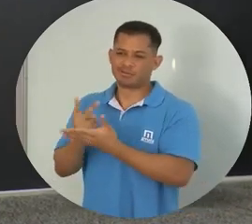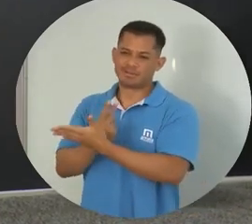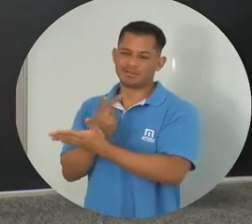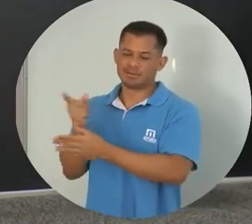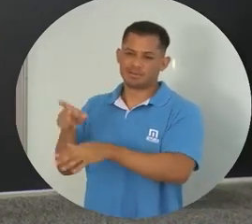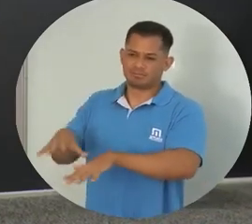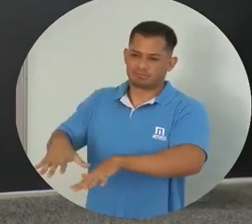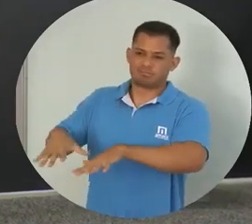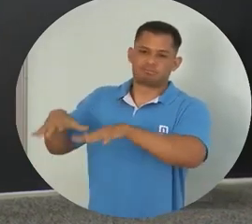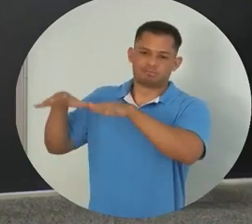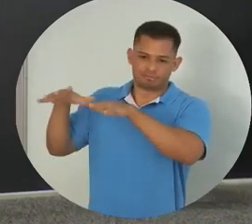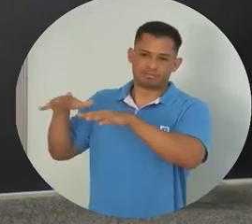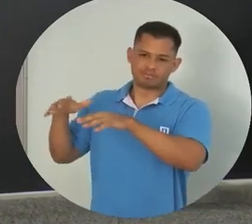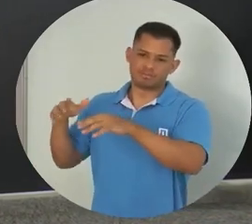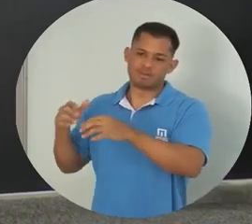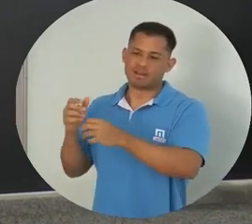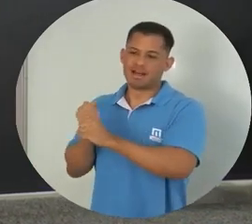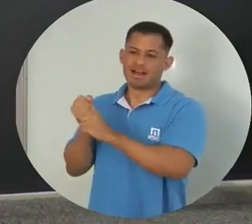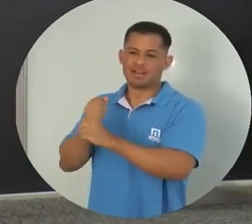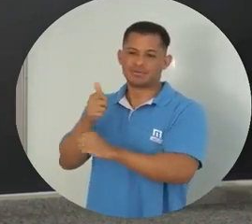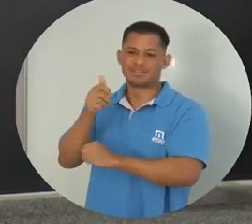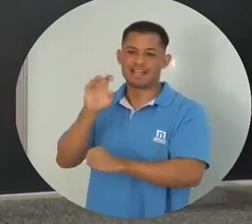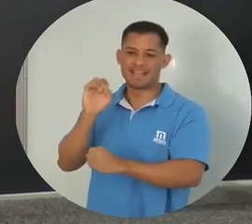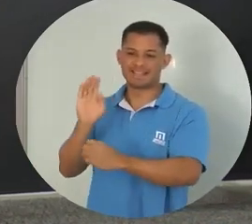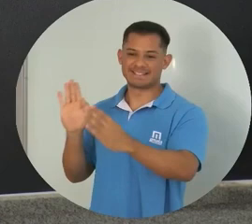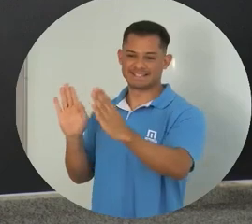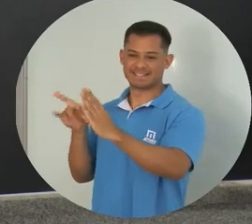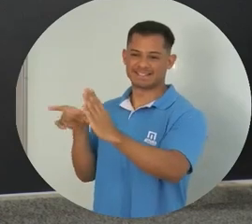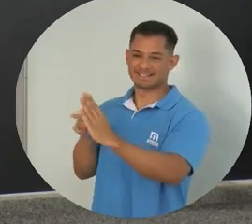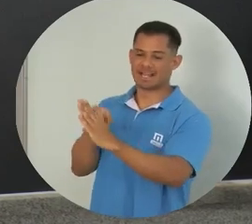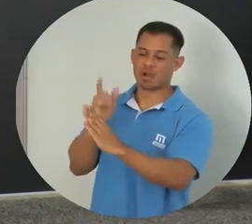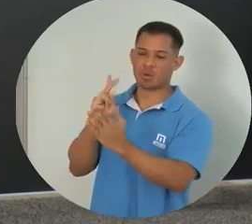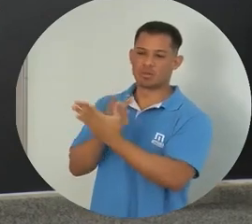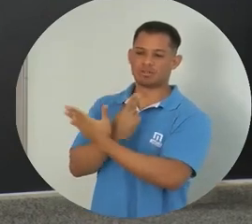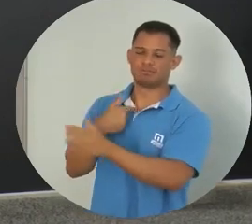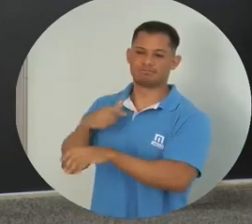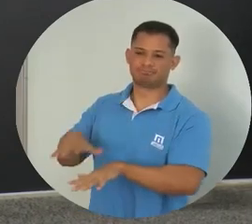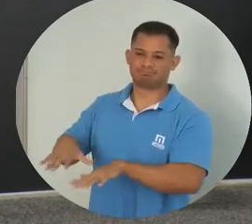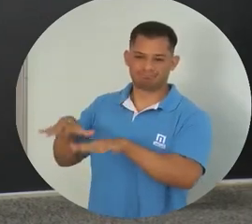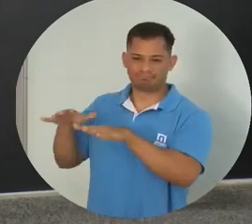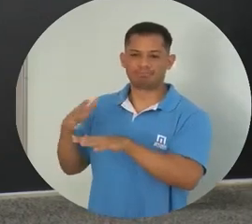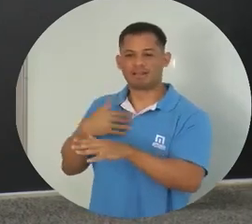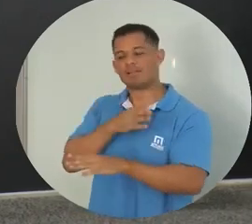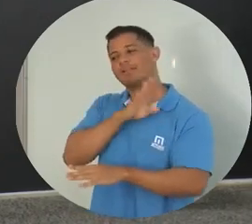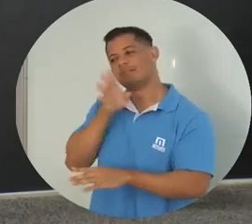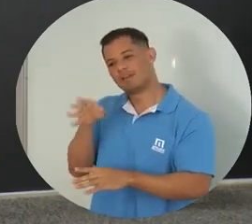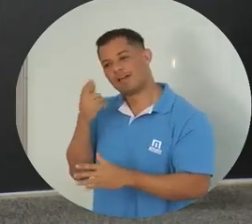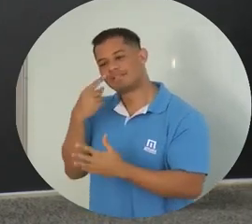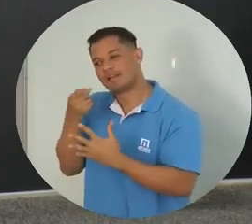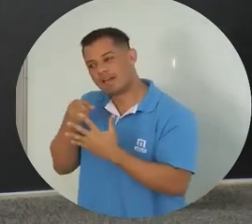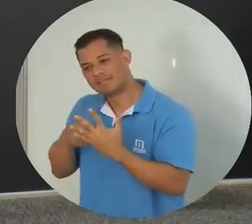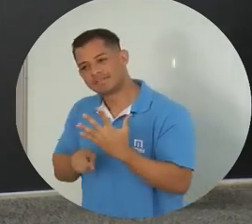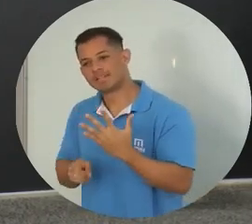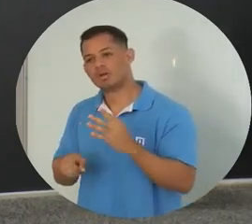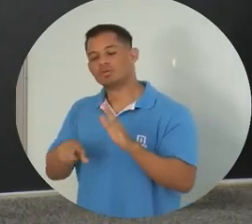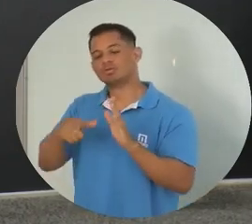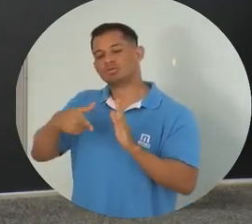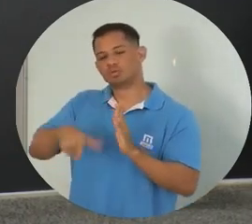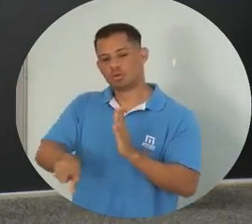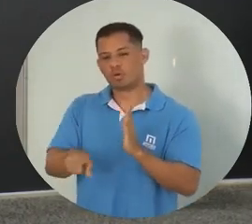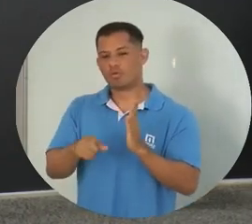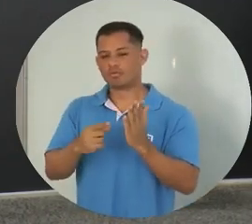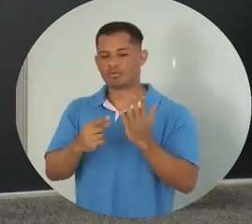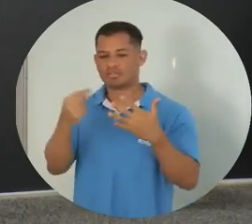decamilenar, e a diaba da chuva decamilenar passou no empreendimento. Então, houve uma revisão de critério